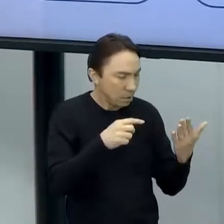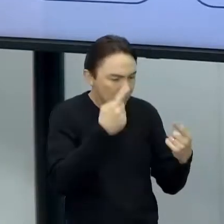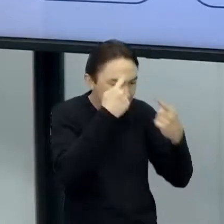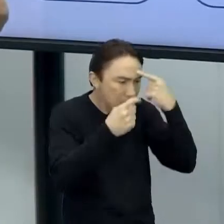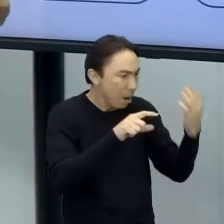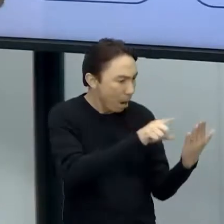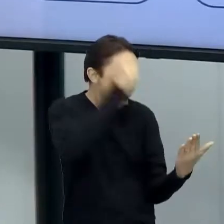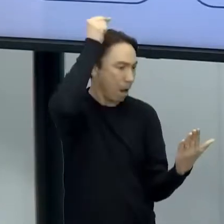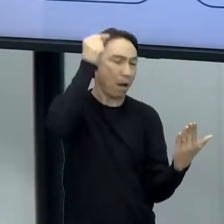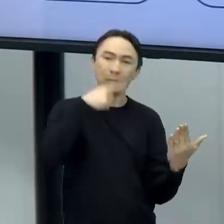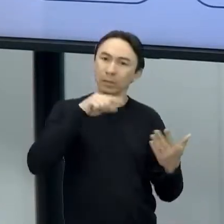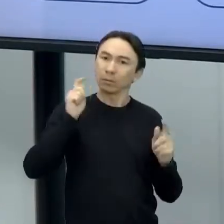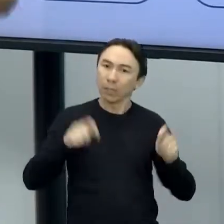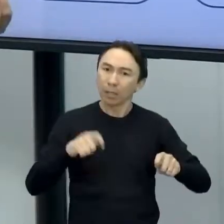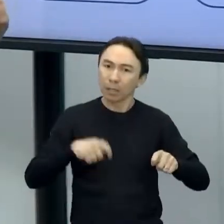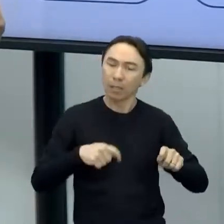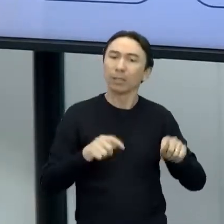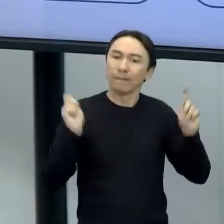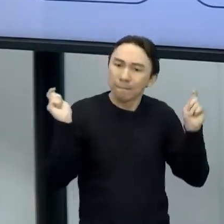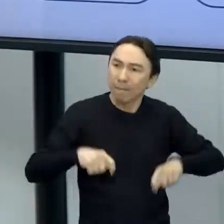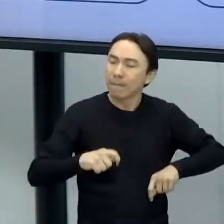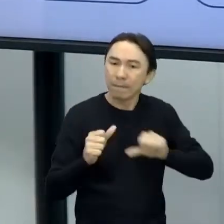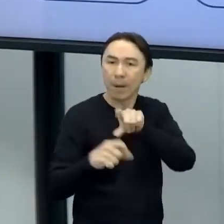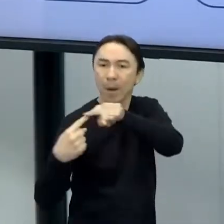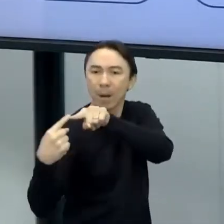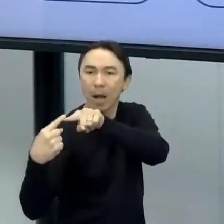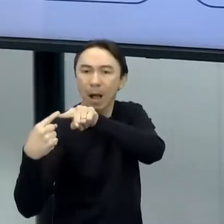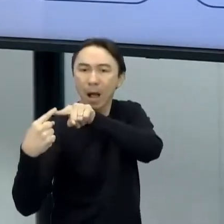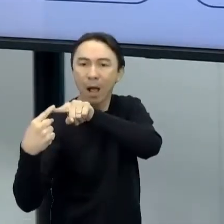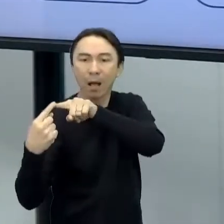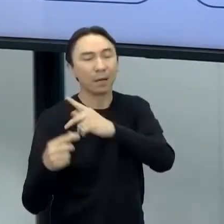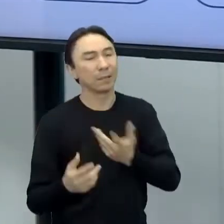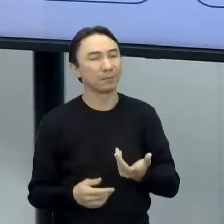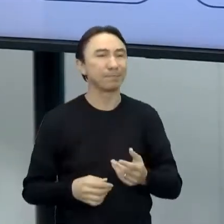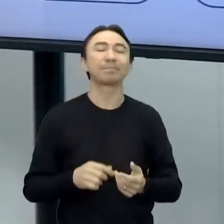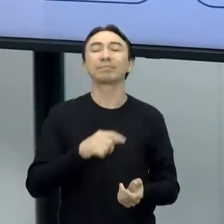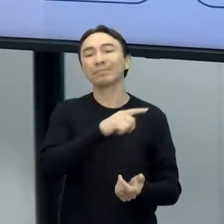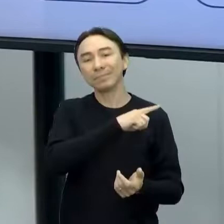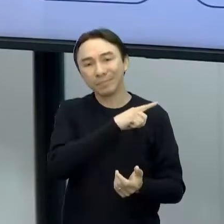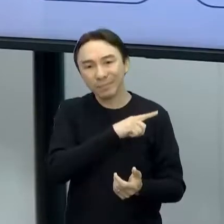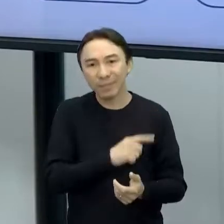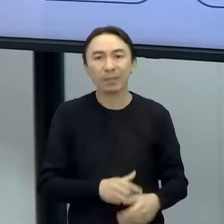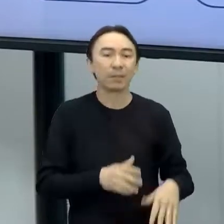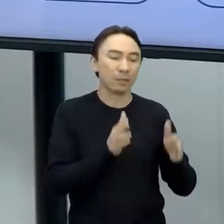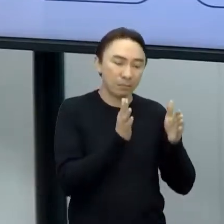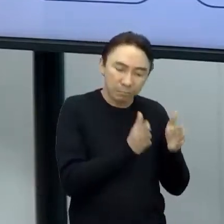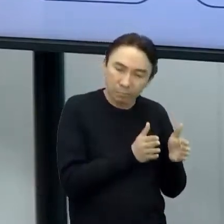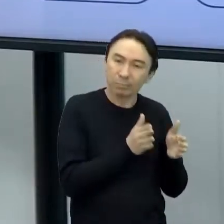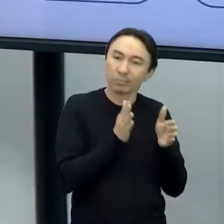ajudar a ter essa ideia. Então, são etapas, e essas etapas elas são linkadas. Então, primeiro eu preciso